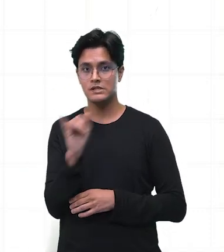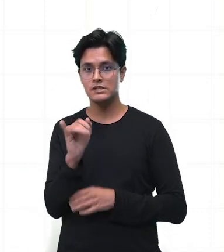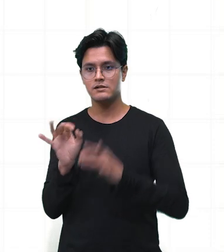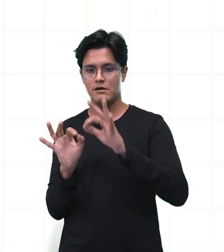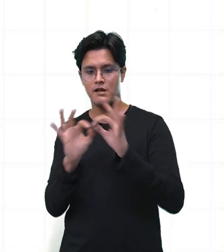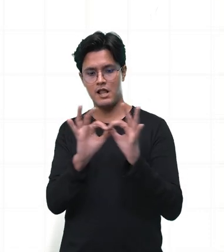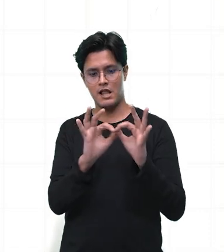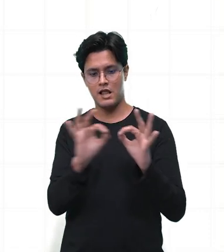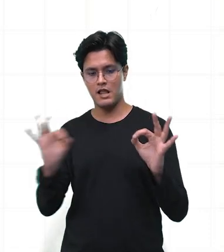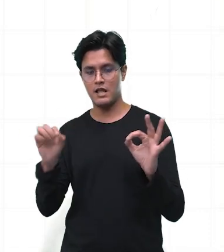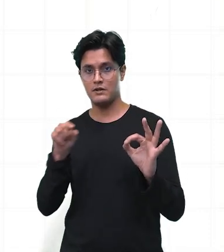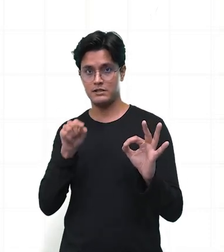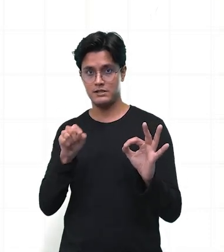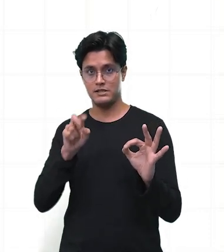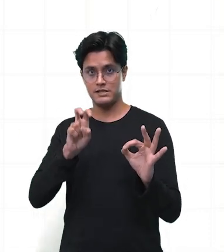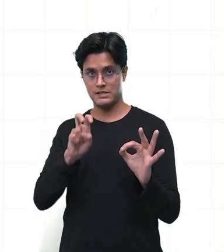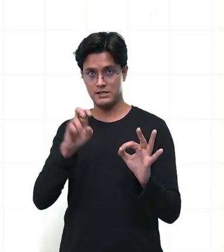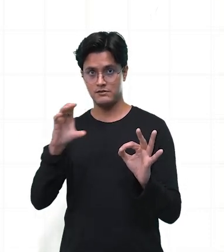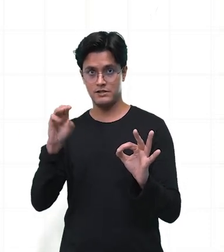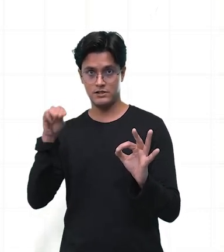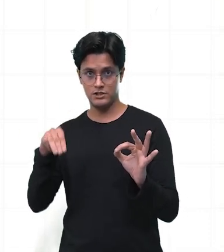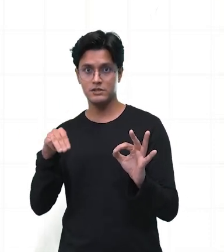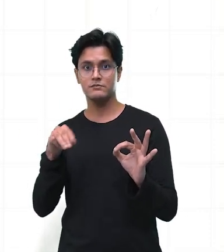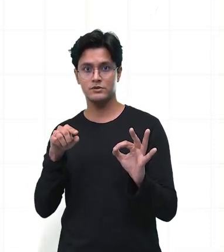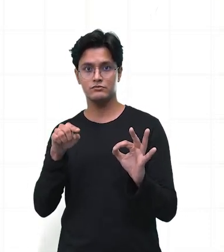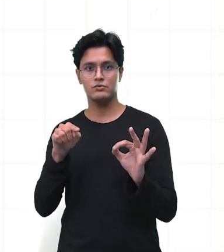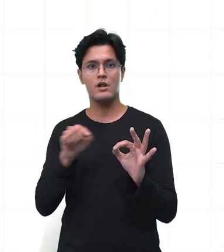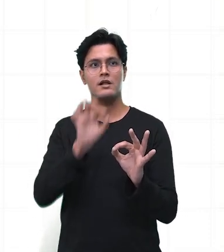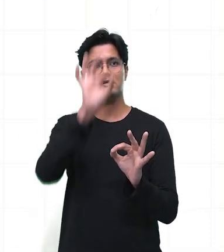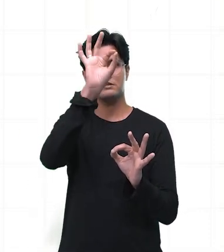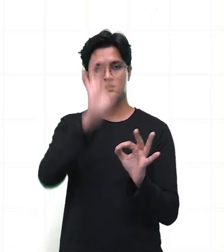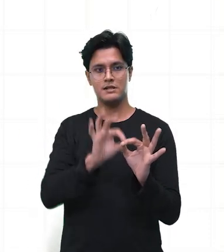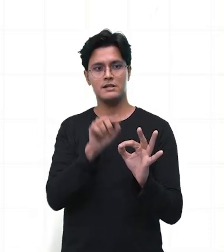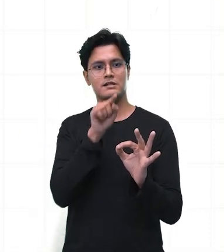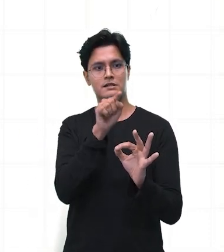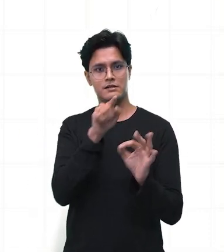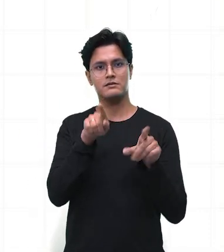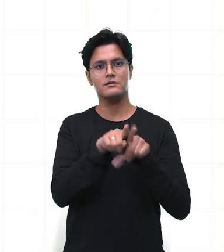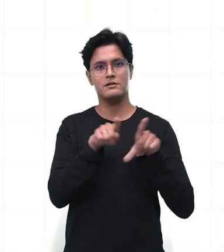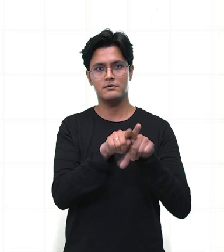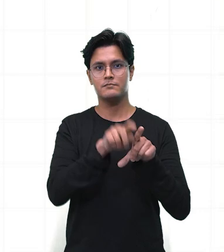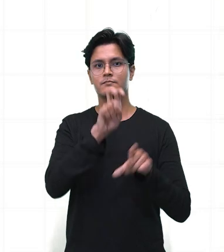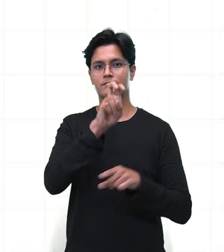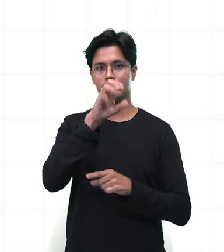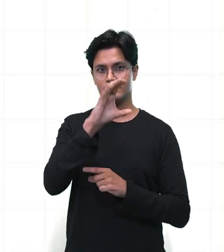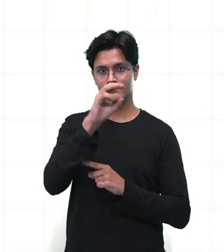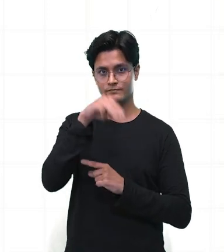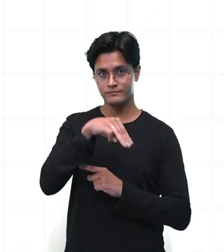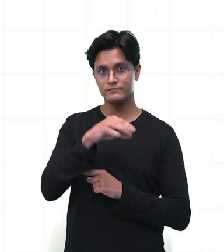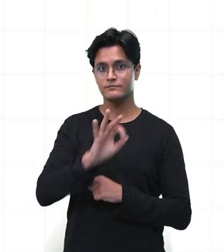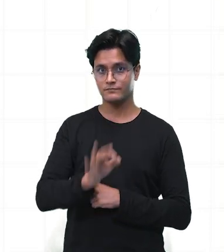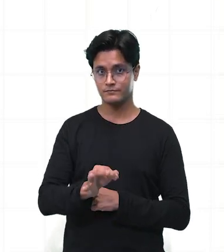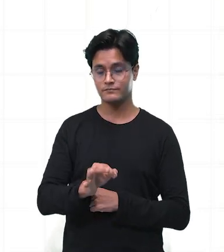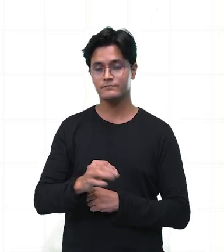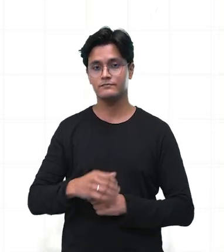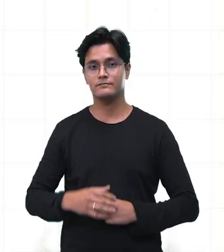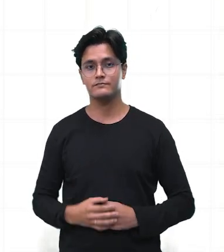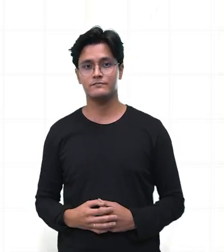centímetros, tá? Esse outro lado aqui também vai valer 5 centímetros, tá